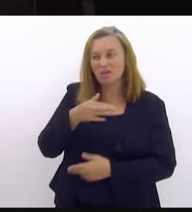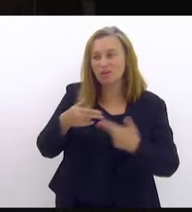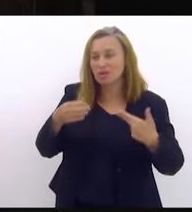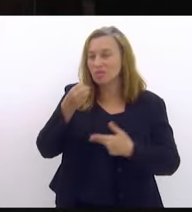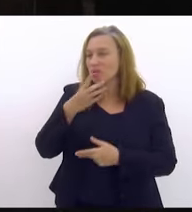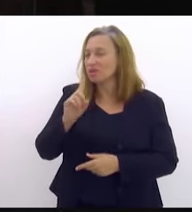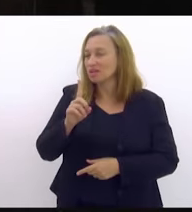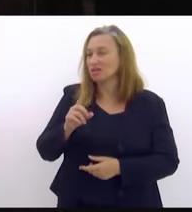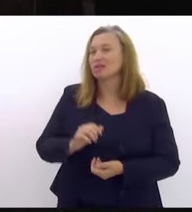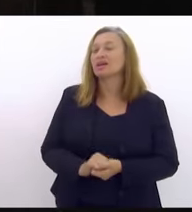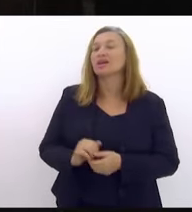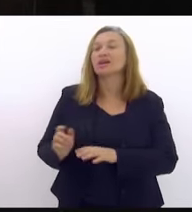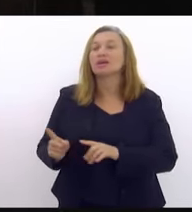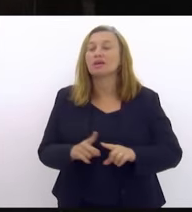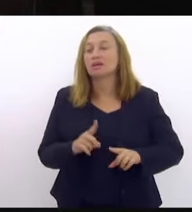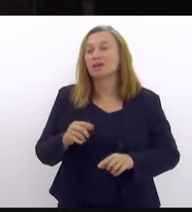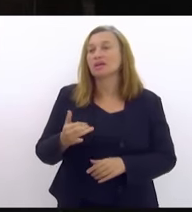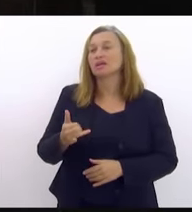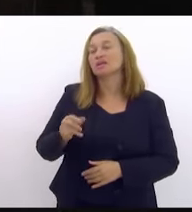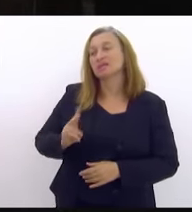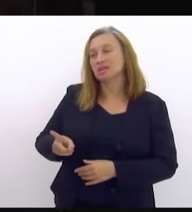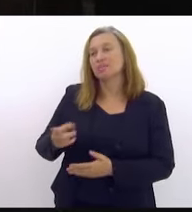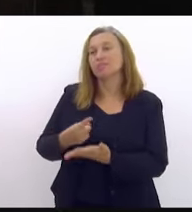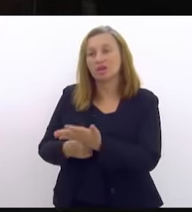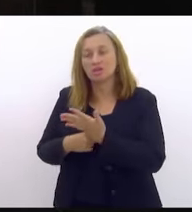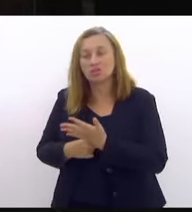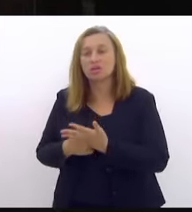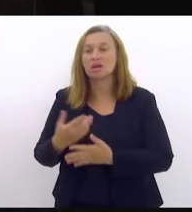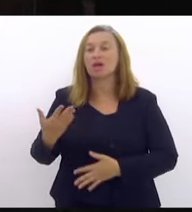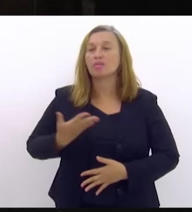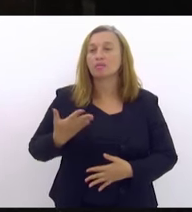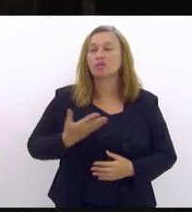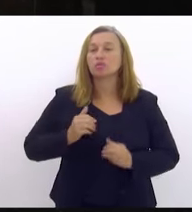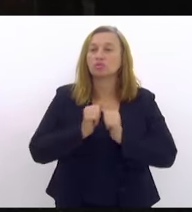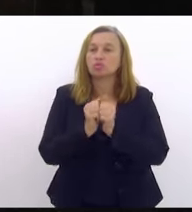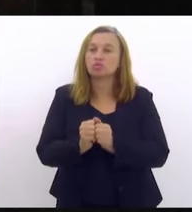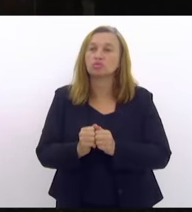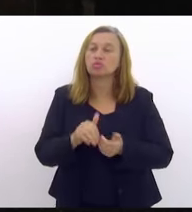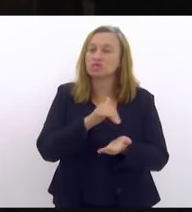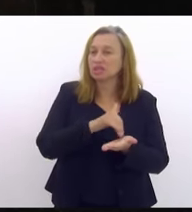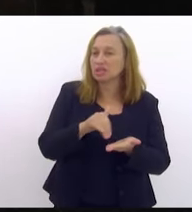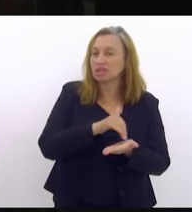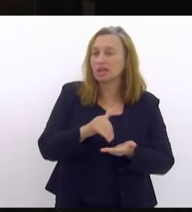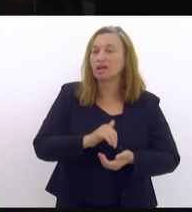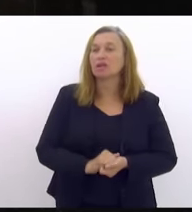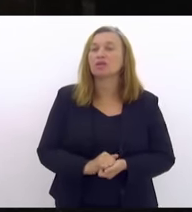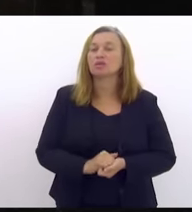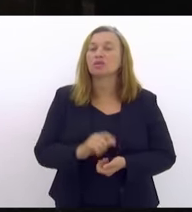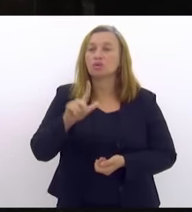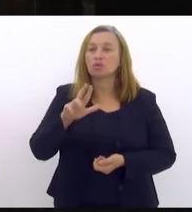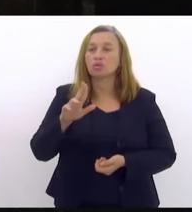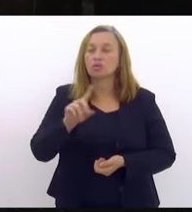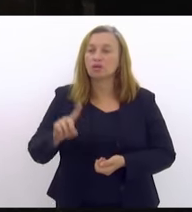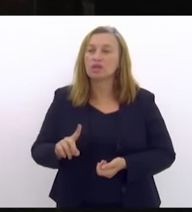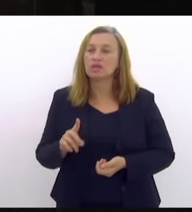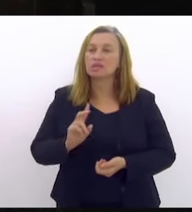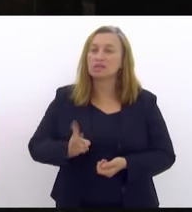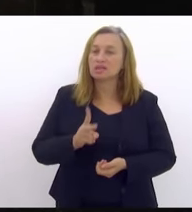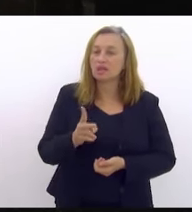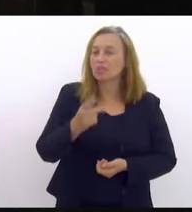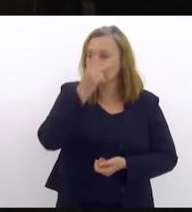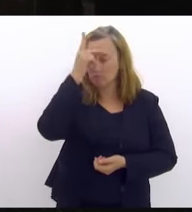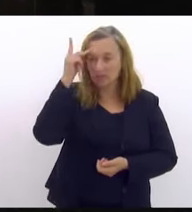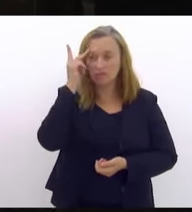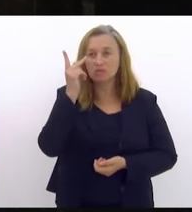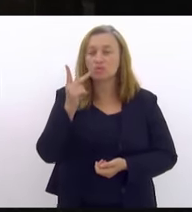socorro, mas ele sempre me atendeu, fomos colegas juntos como secretários. O Luiz Cláudio sempre foi uma pessoa